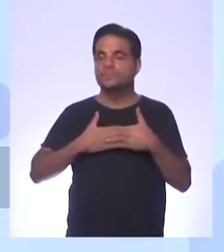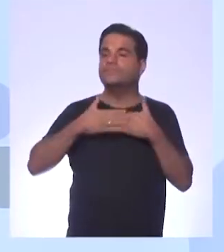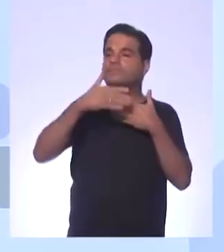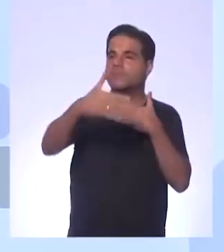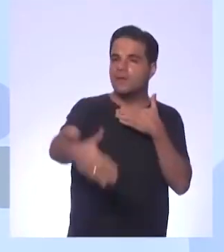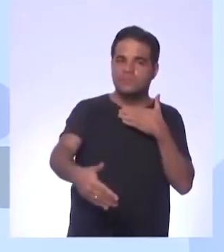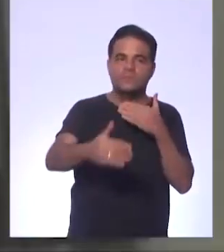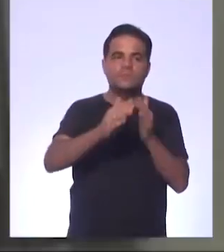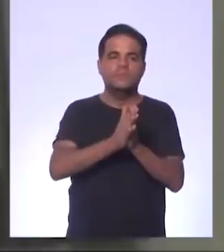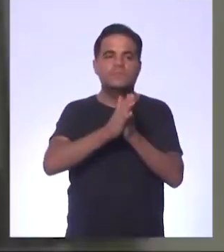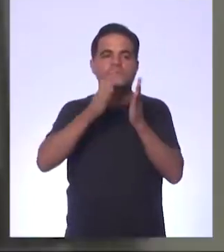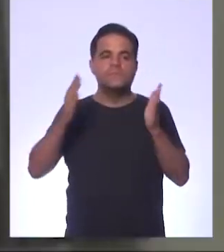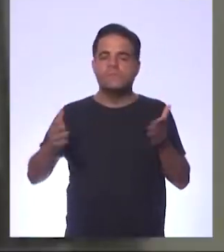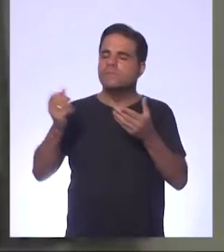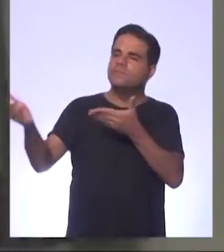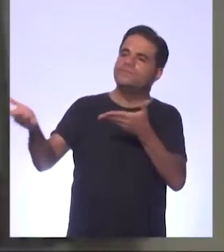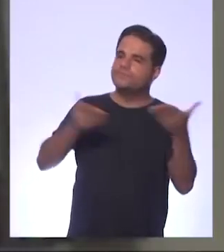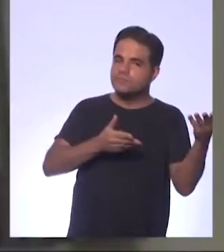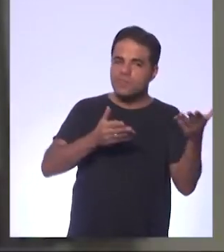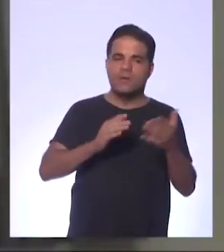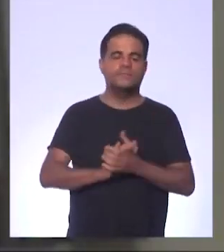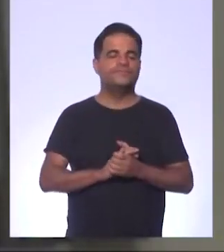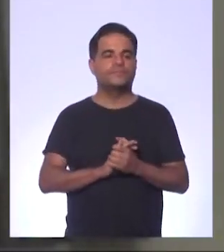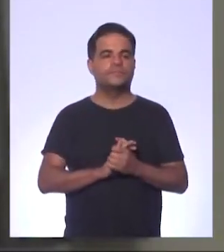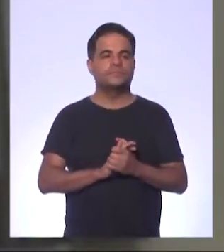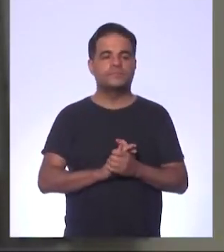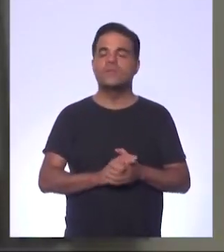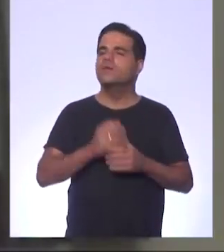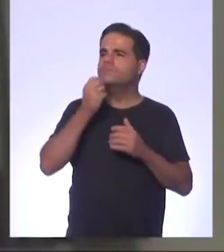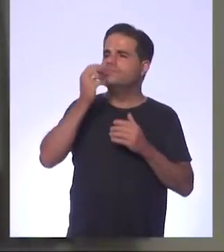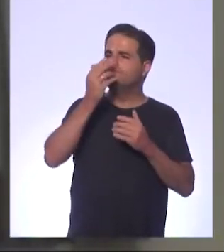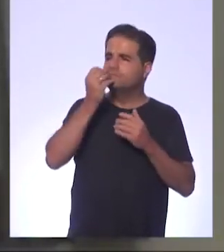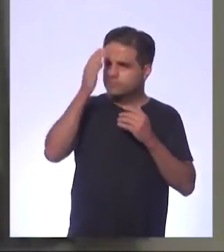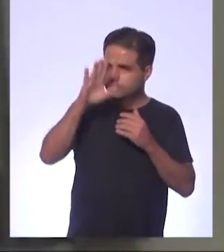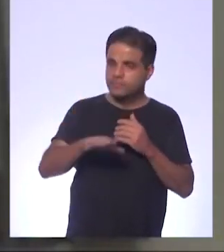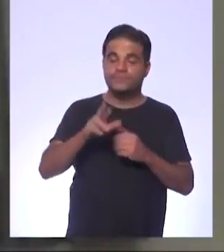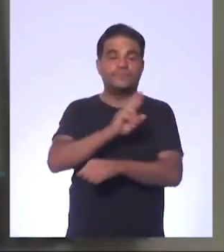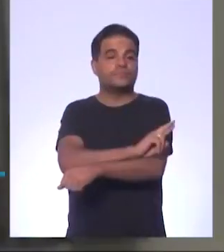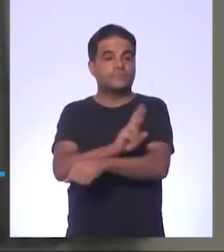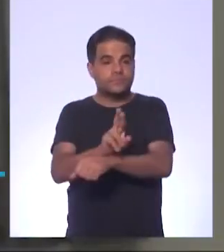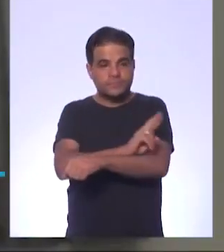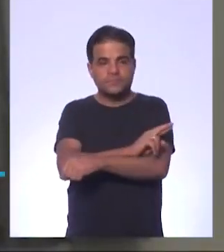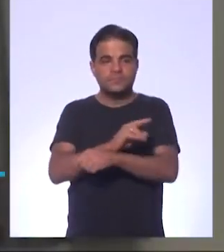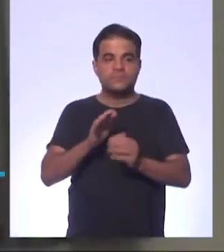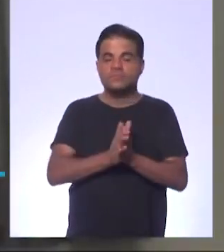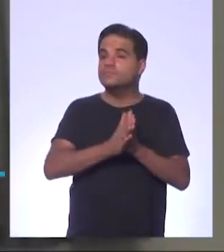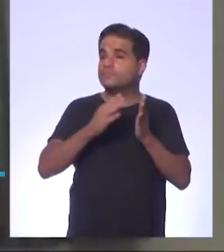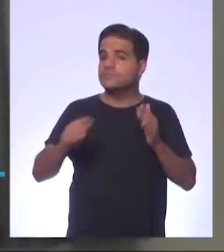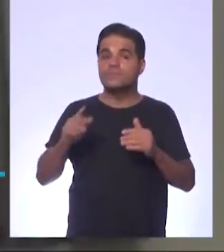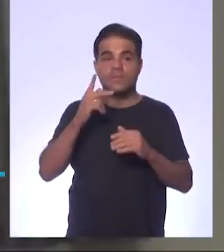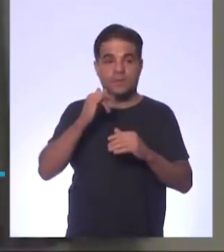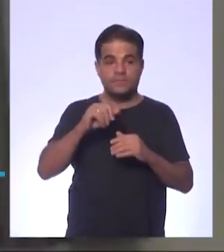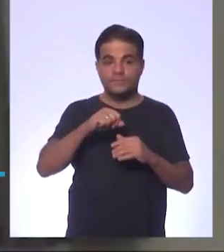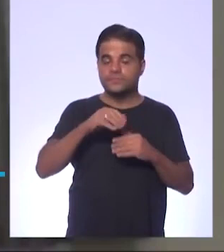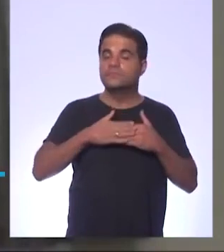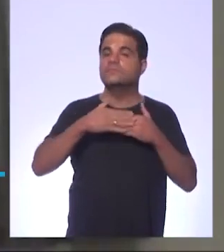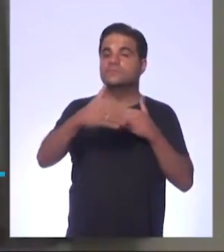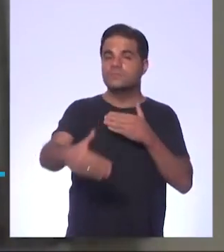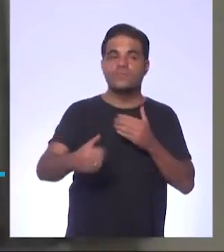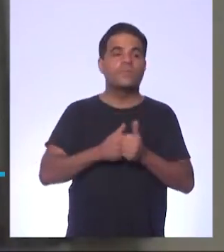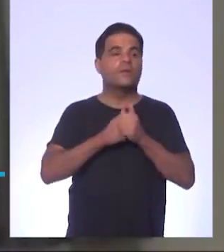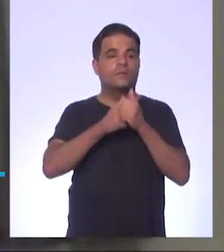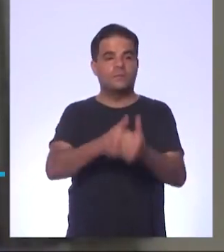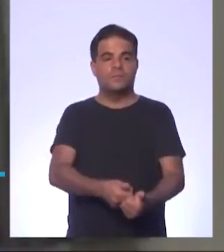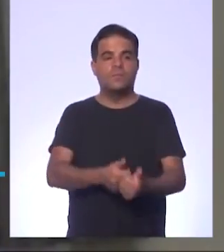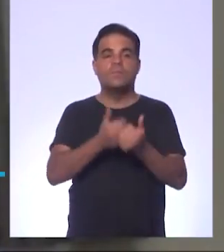Inês? Bem-vinda! Oi, boa tarde, professora Roberta. Boa tarde a todos os professores e pais que acompanham as nossas aulas